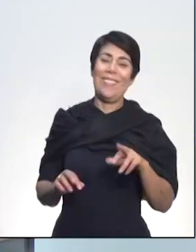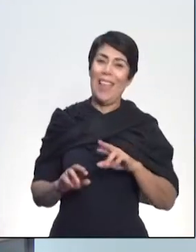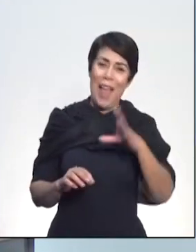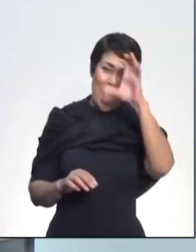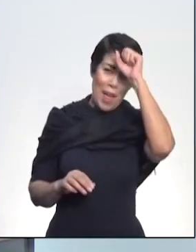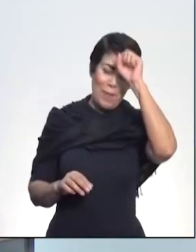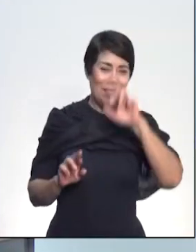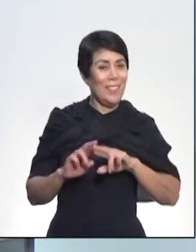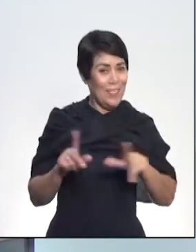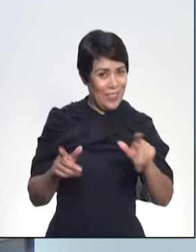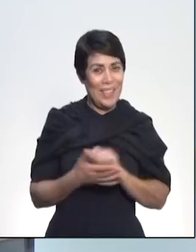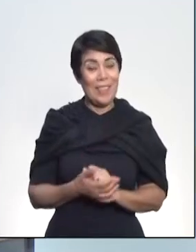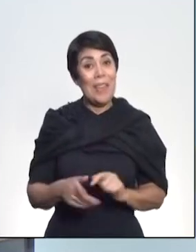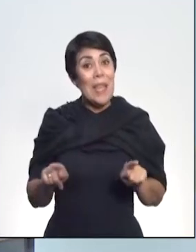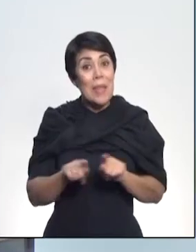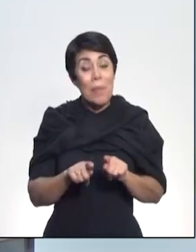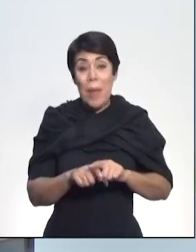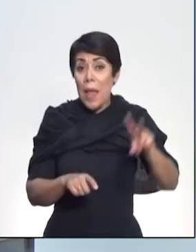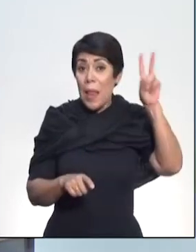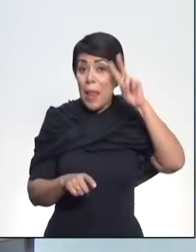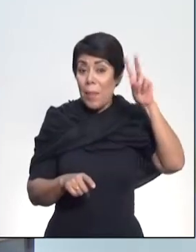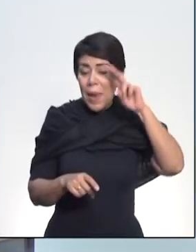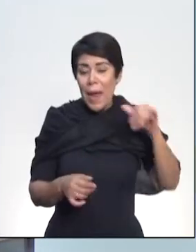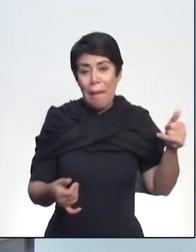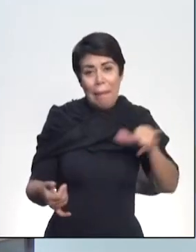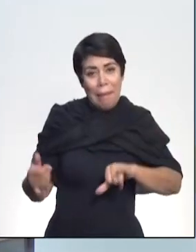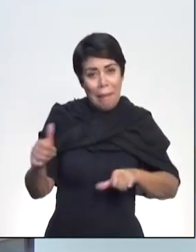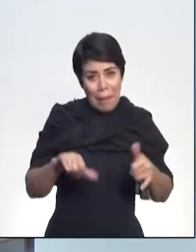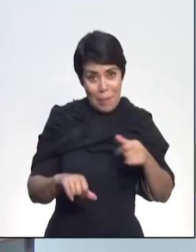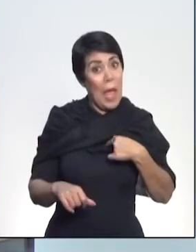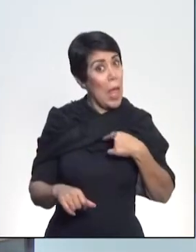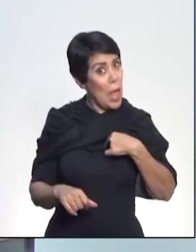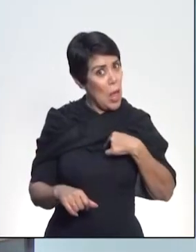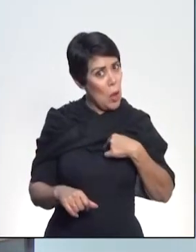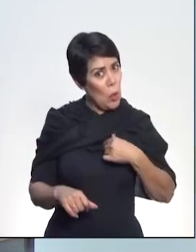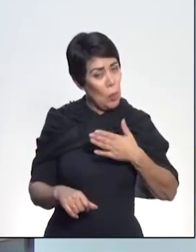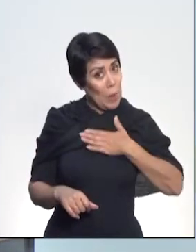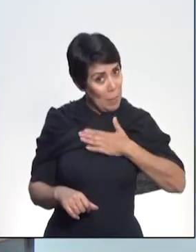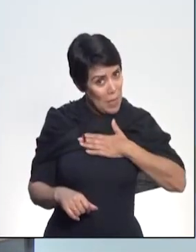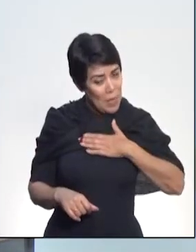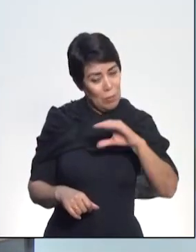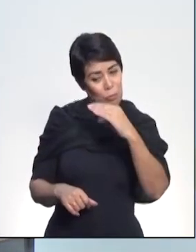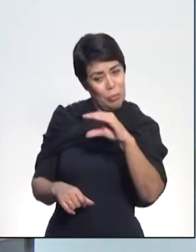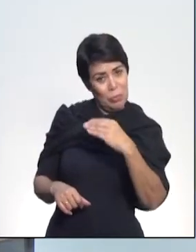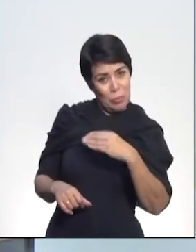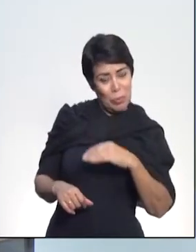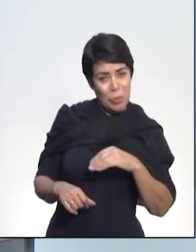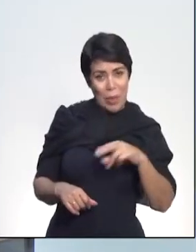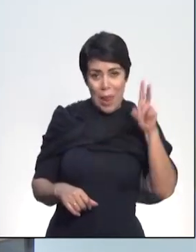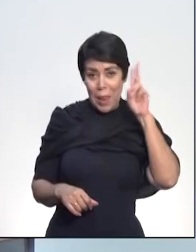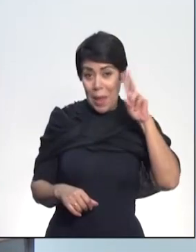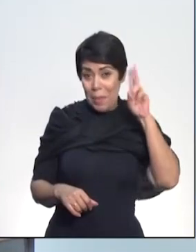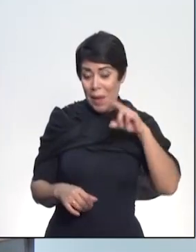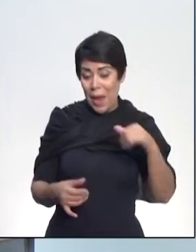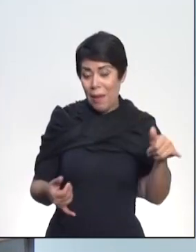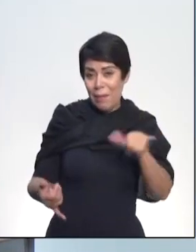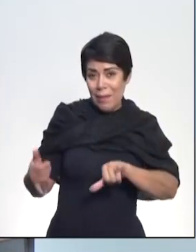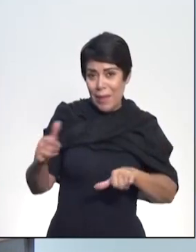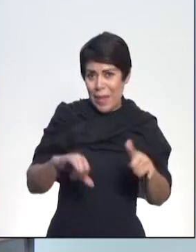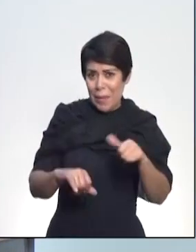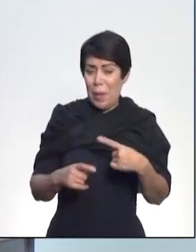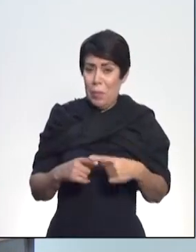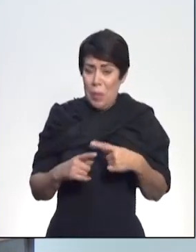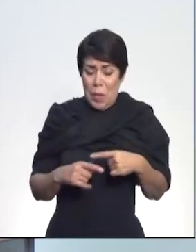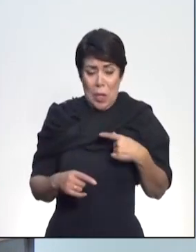estudar, revisar o conteúdo de química. Esse é o meu roteiro, até porque, como eu disse, eu tenho dificuldades